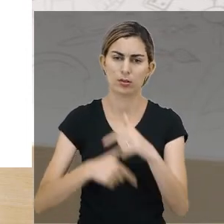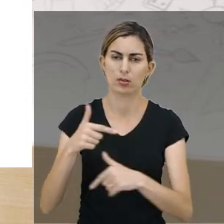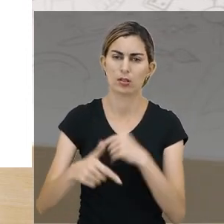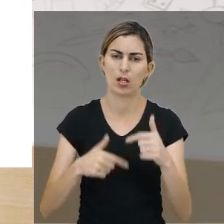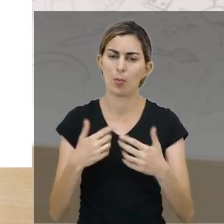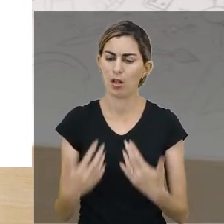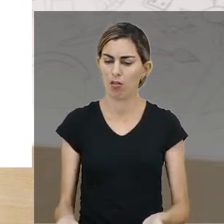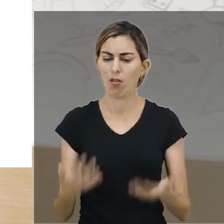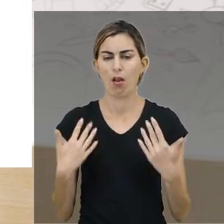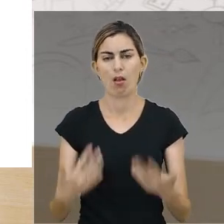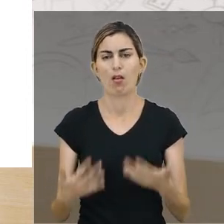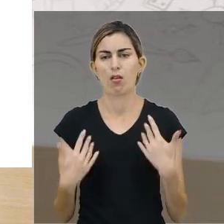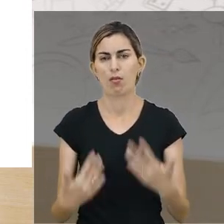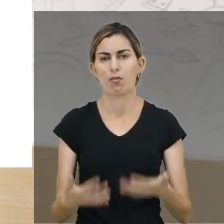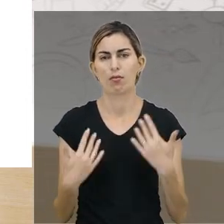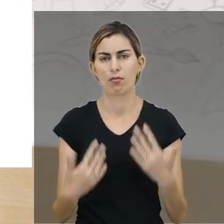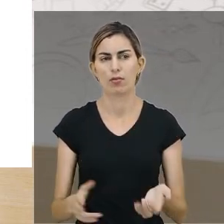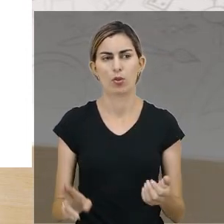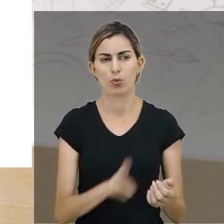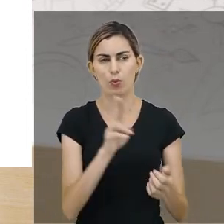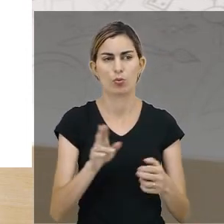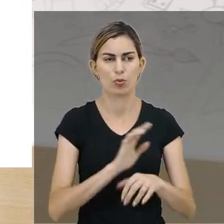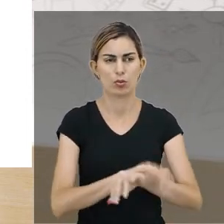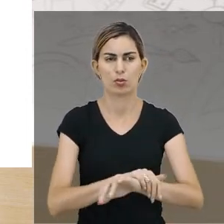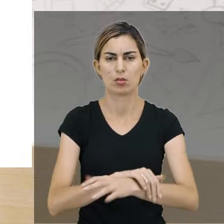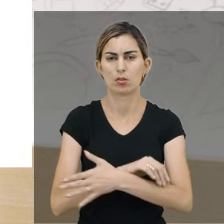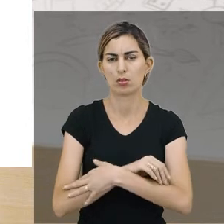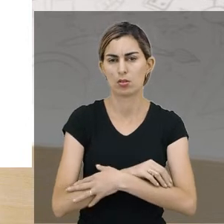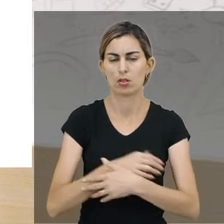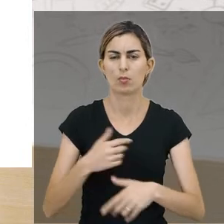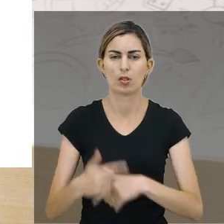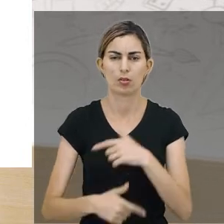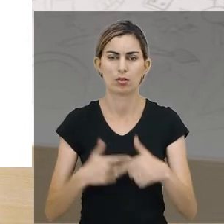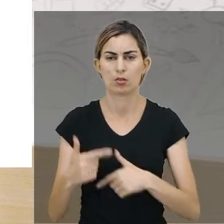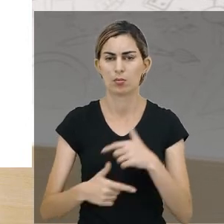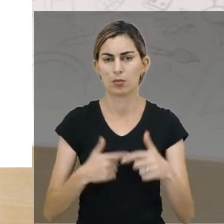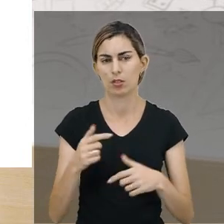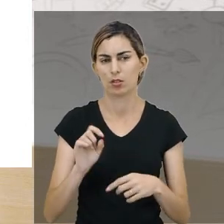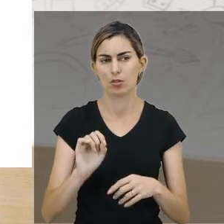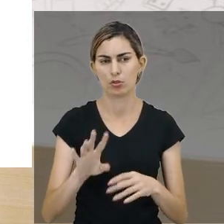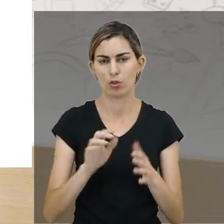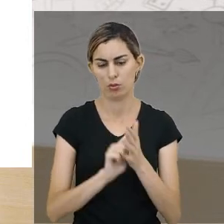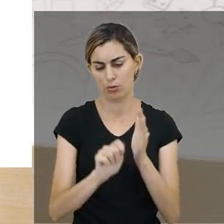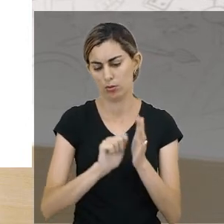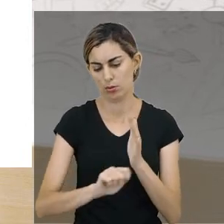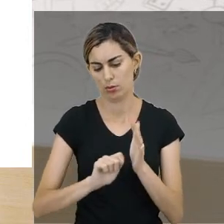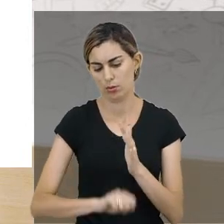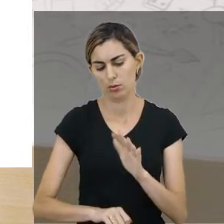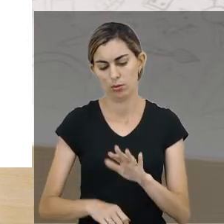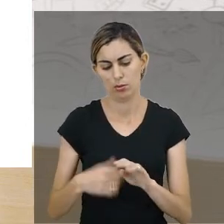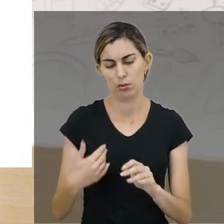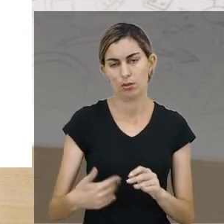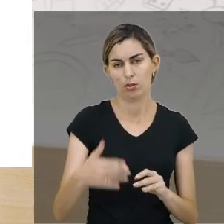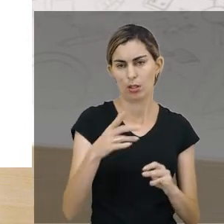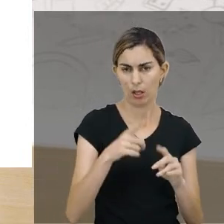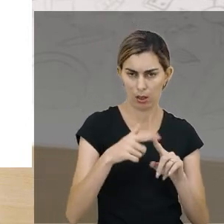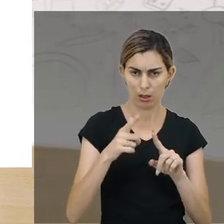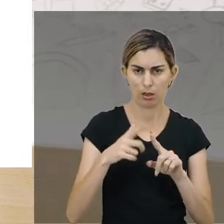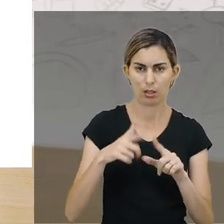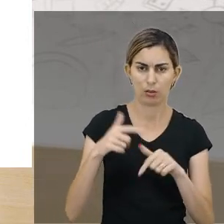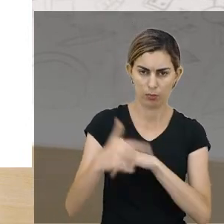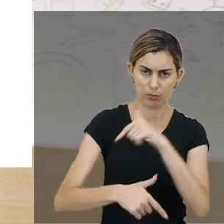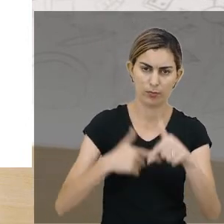trabalho é considerado leve com a utilização das mãos, visto que ele está trabalhando apenas com anotações. Para esse tipo